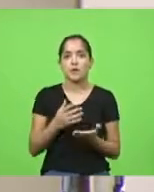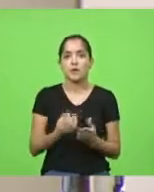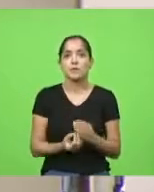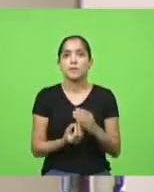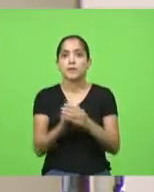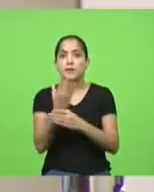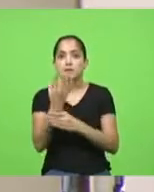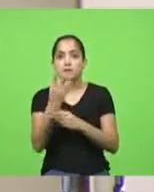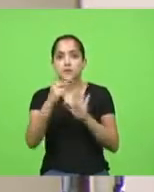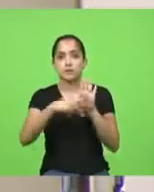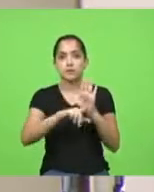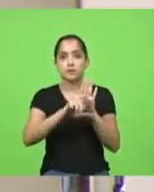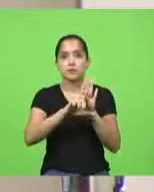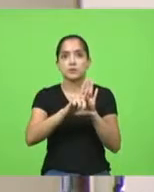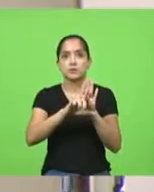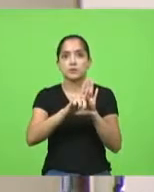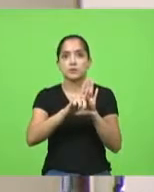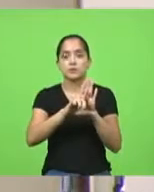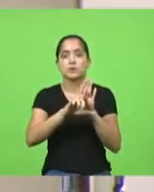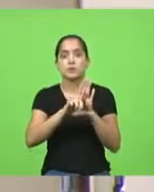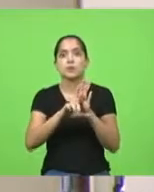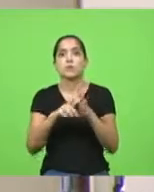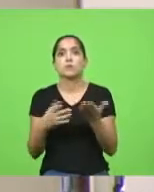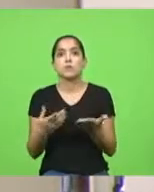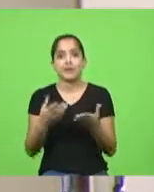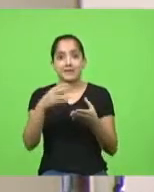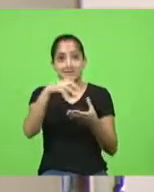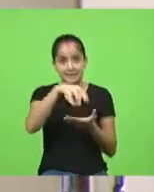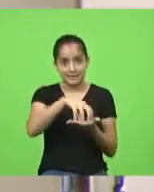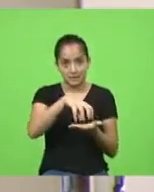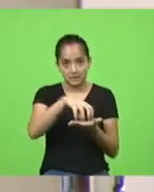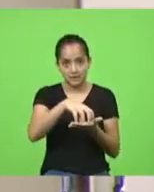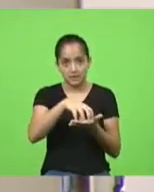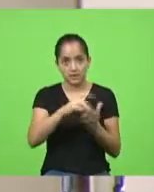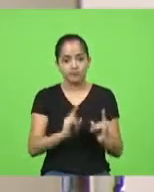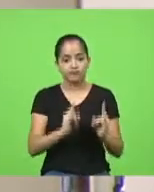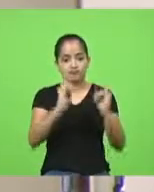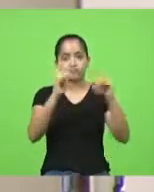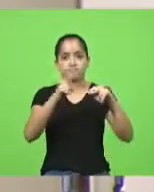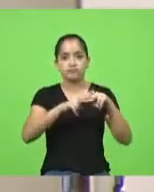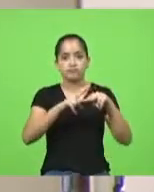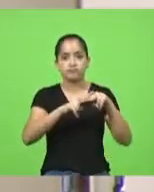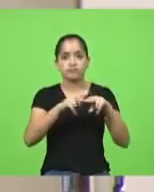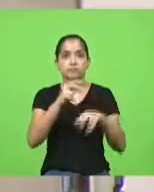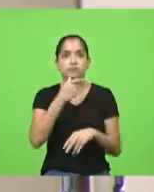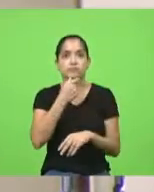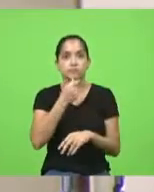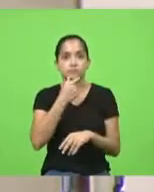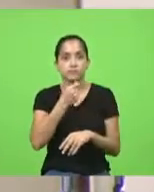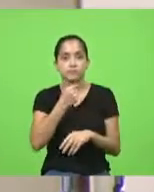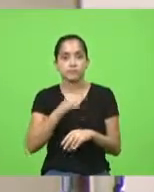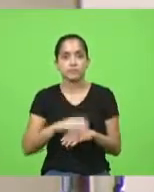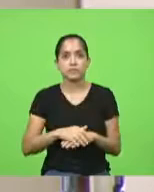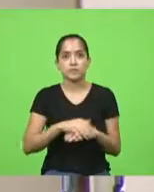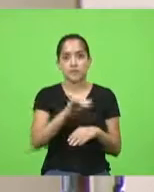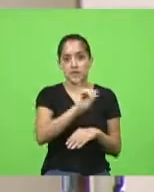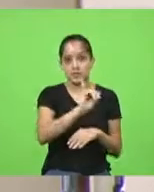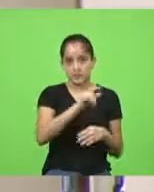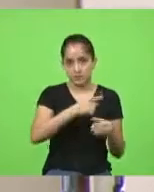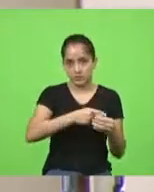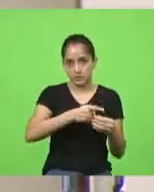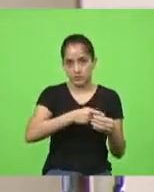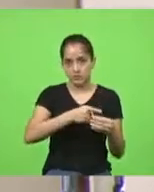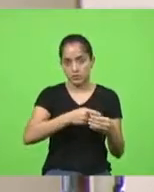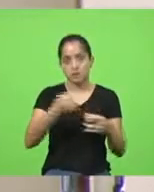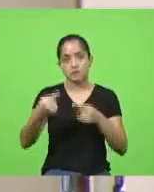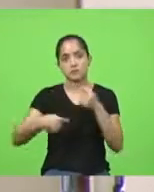criação do projeto Reabilitação implantado na penitenciária masculina do Complexo Penitenciário do Vale do Itajaí em discussão.